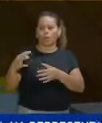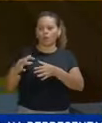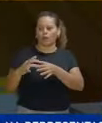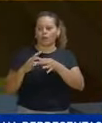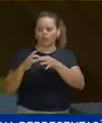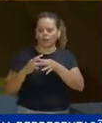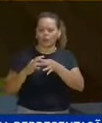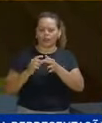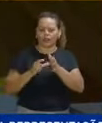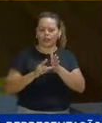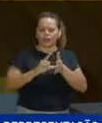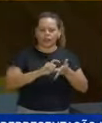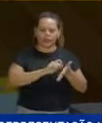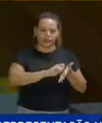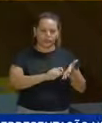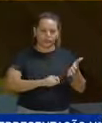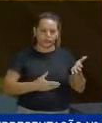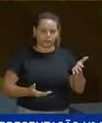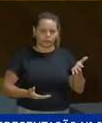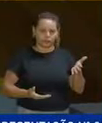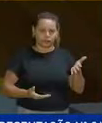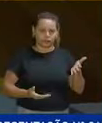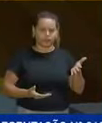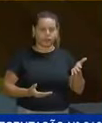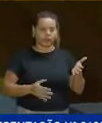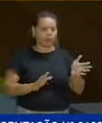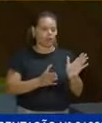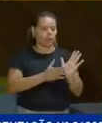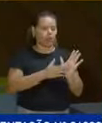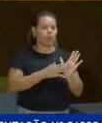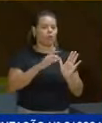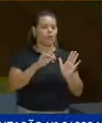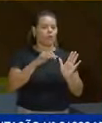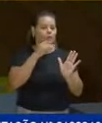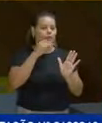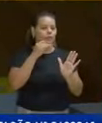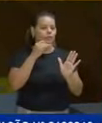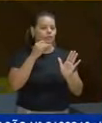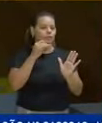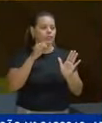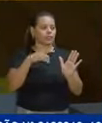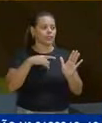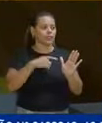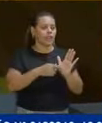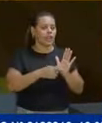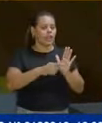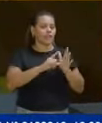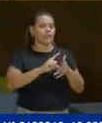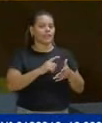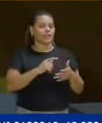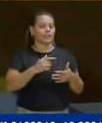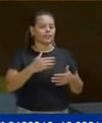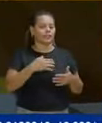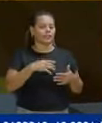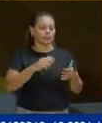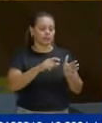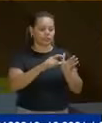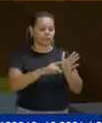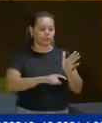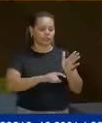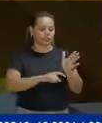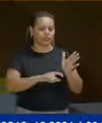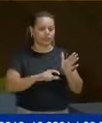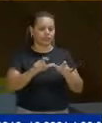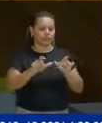meio proscrito. O que se constata, em verdade, aqui é a menção da pretensa candidatura, a exaltação de